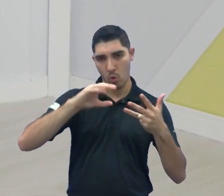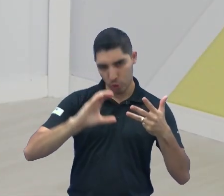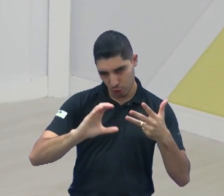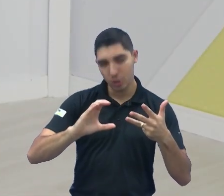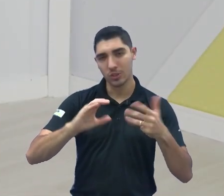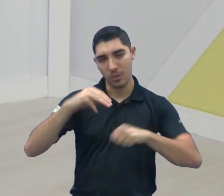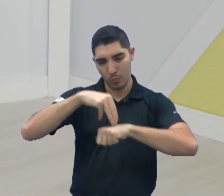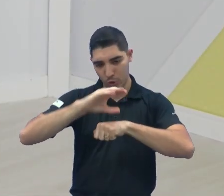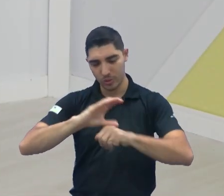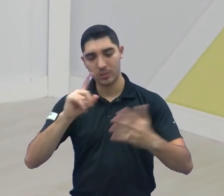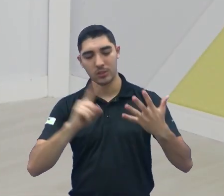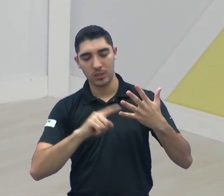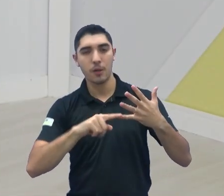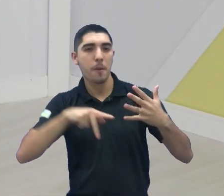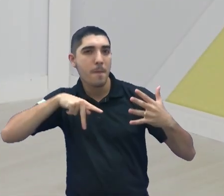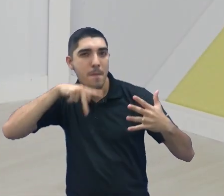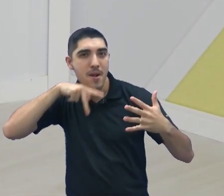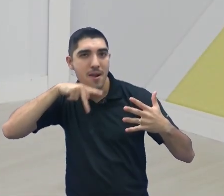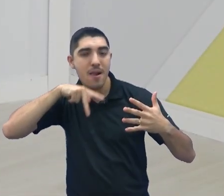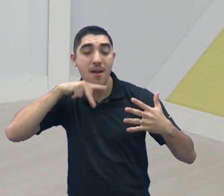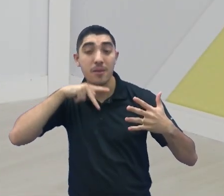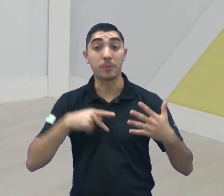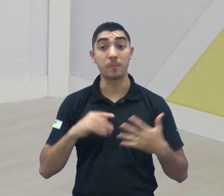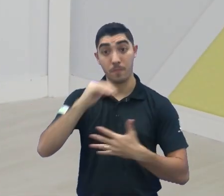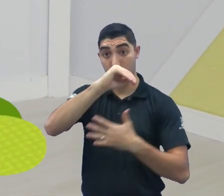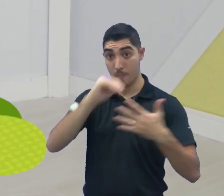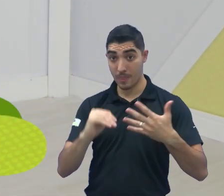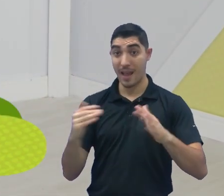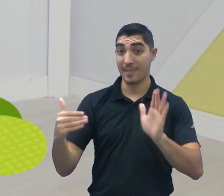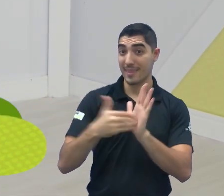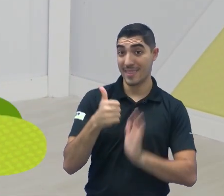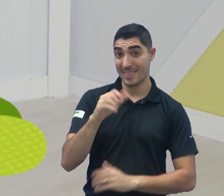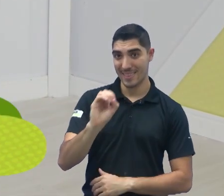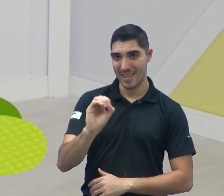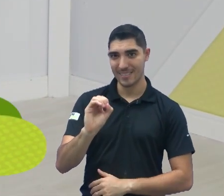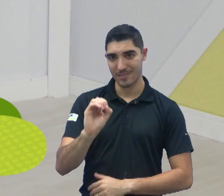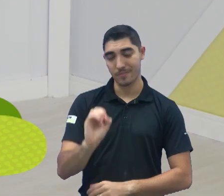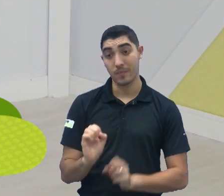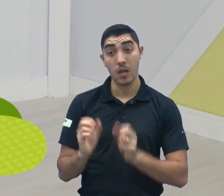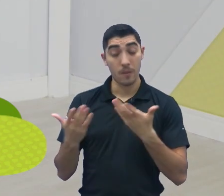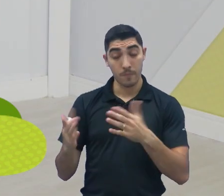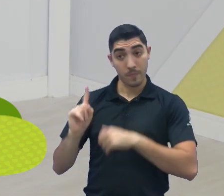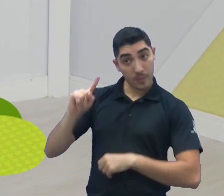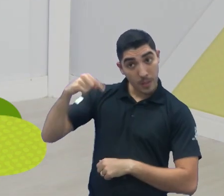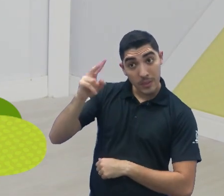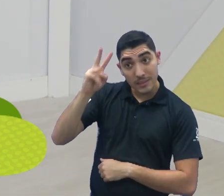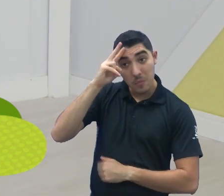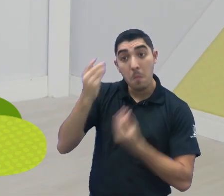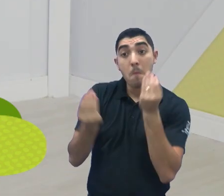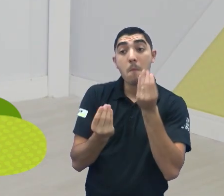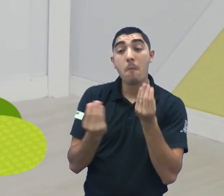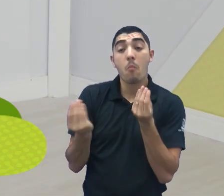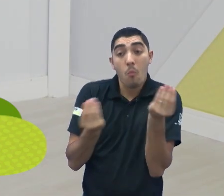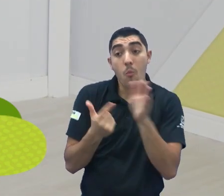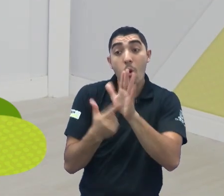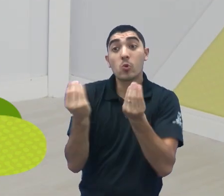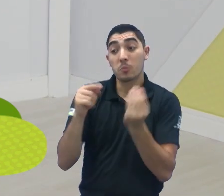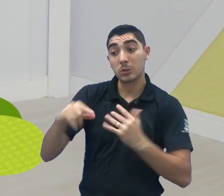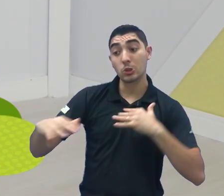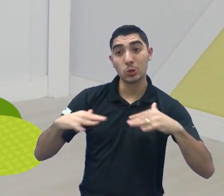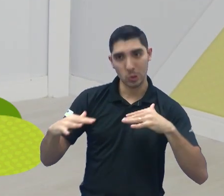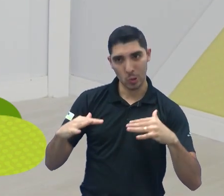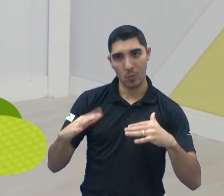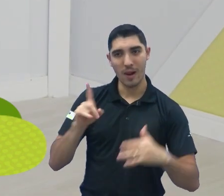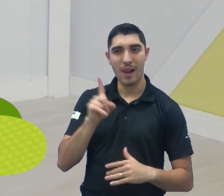10 primeiros na tabela de classificação do NBB 18. Segunda-feira a gente traz os detalhes desse jogão para você lá